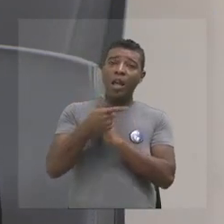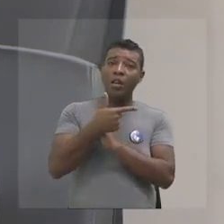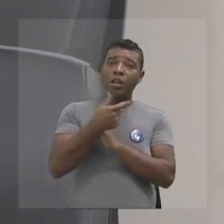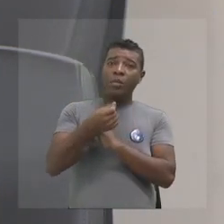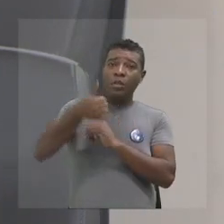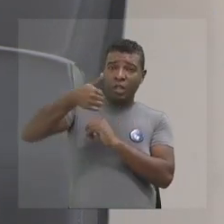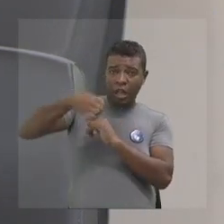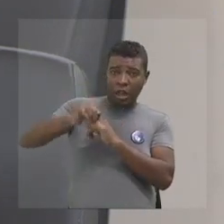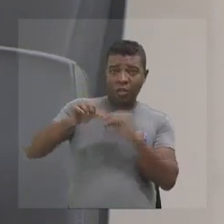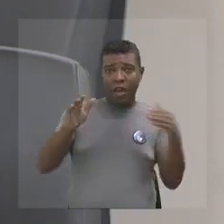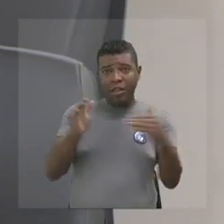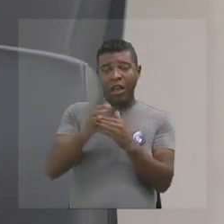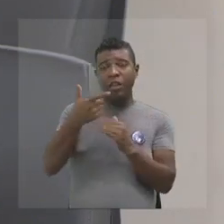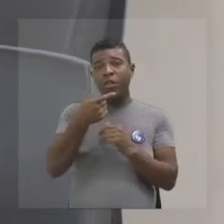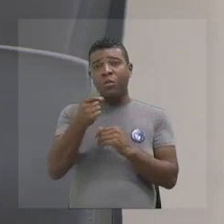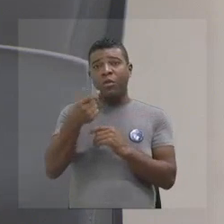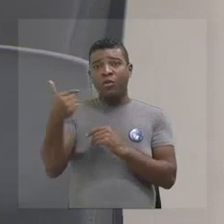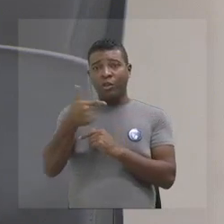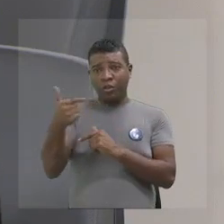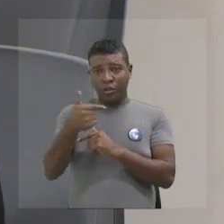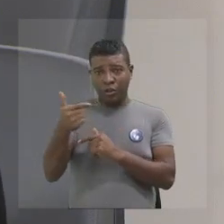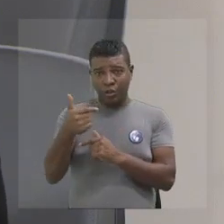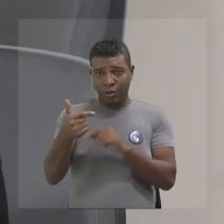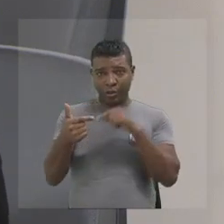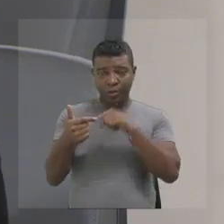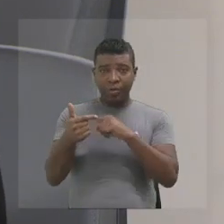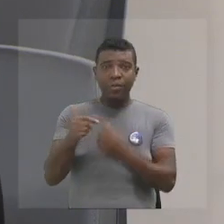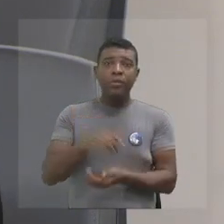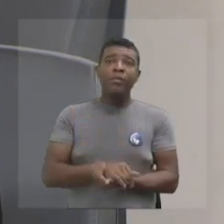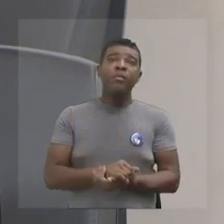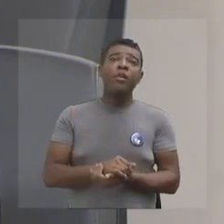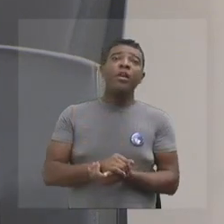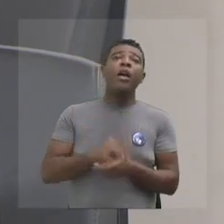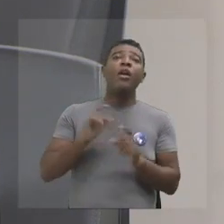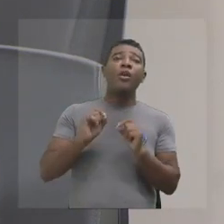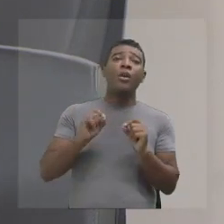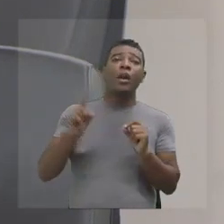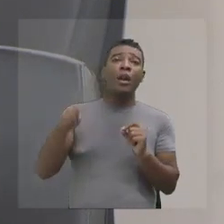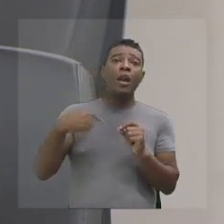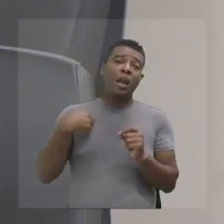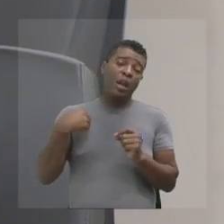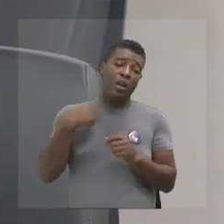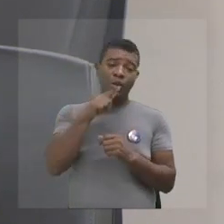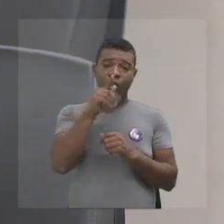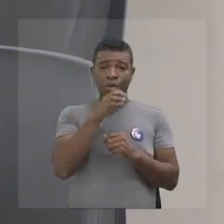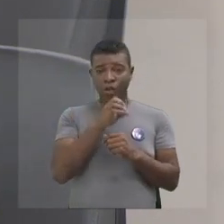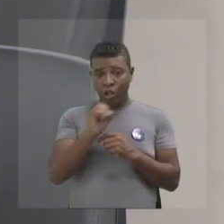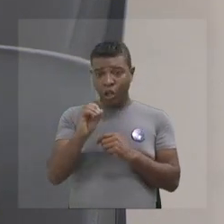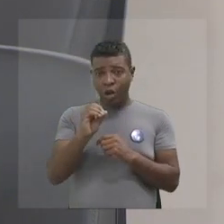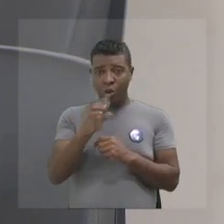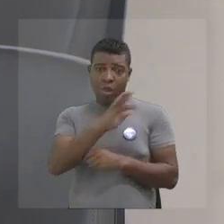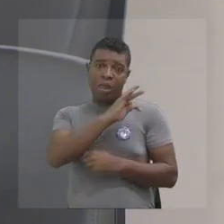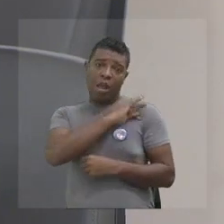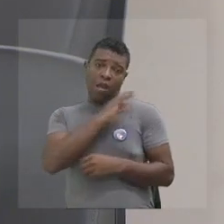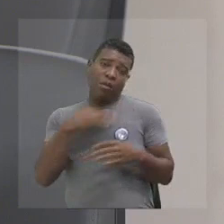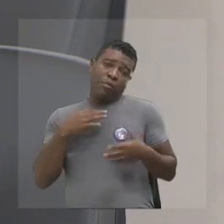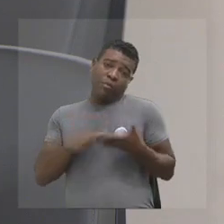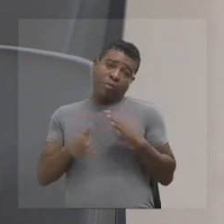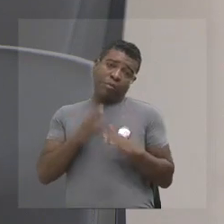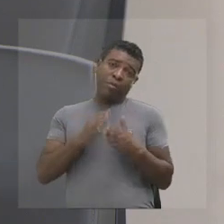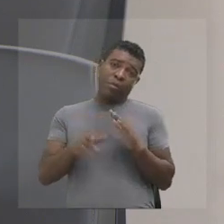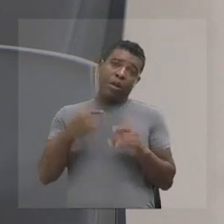Fevereiro de 2022 em que ser engenheiro civil não surgeotécnica mas é grande